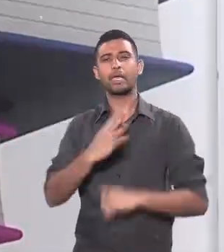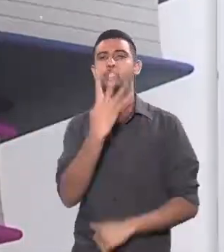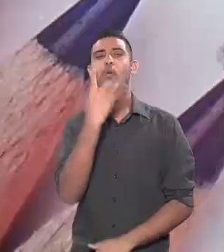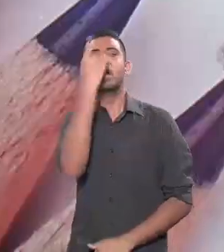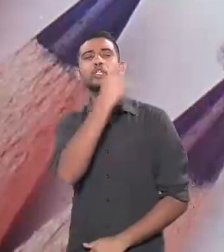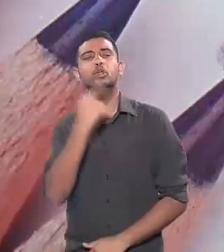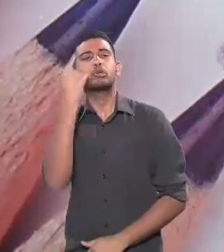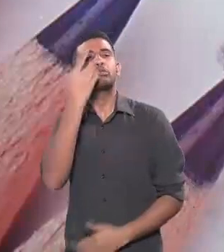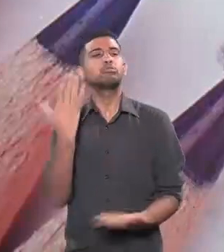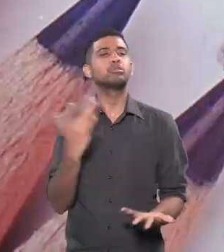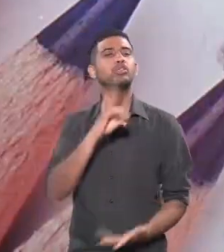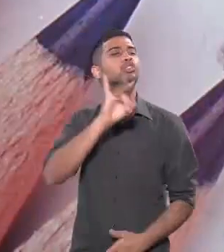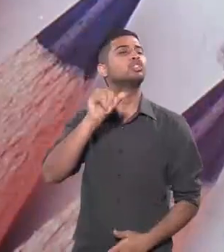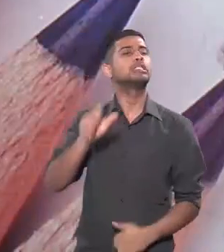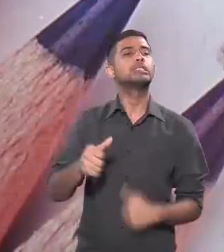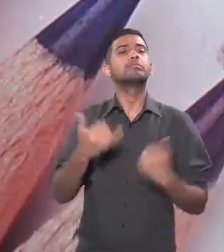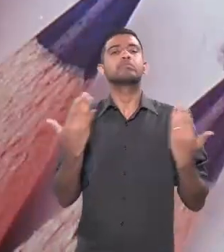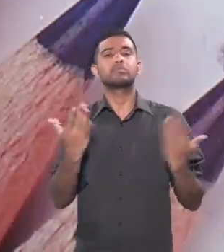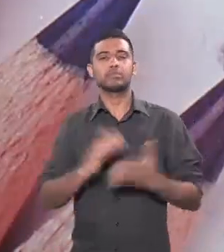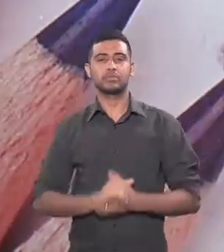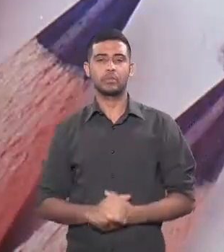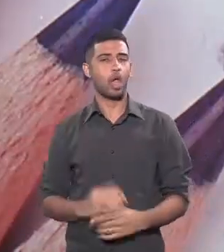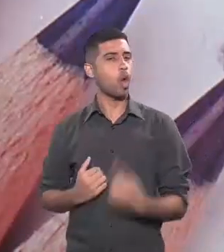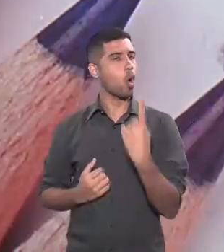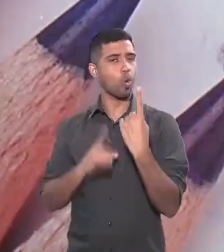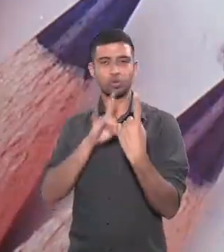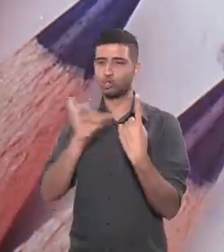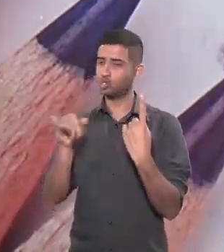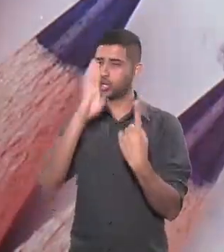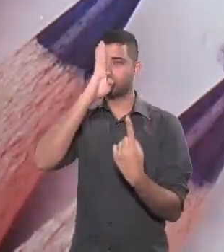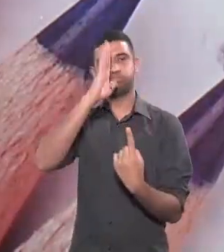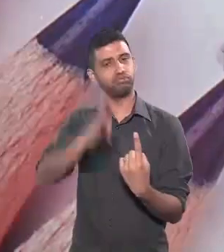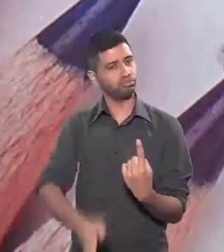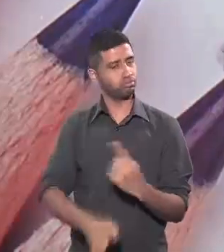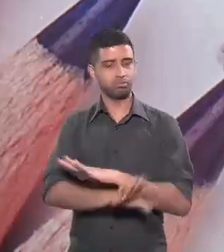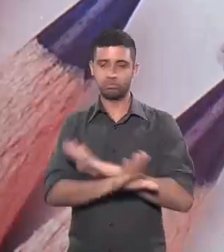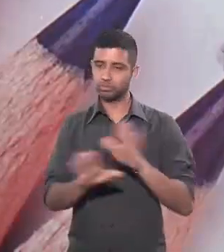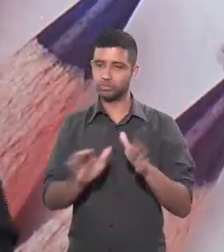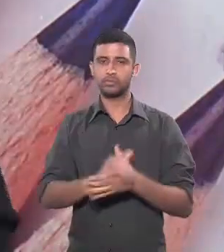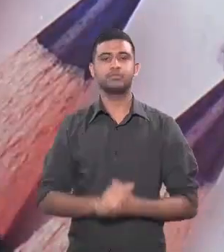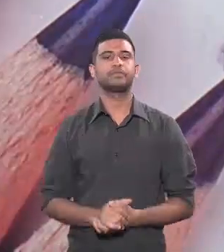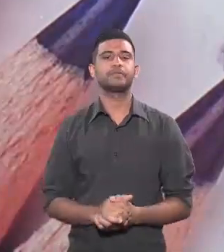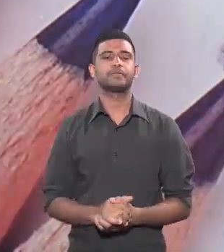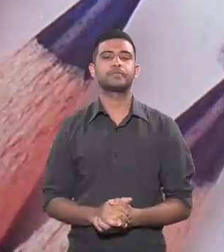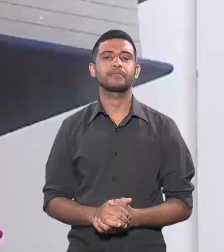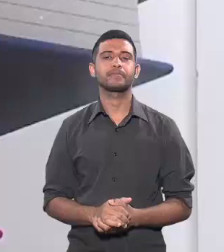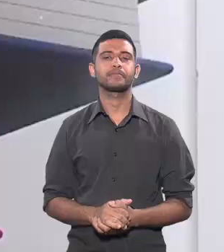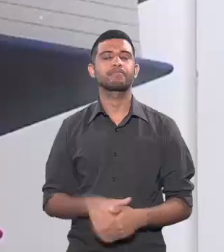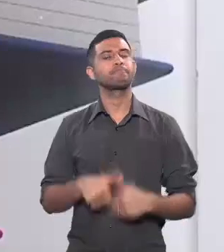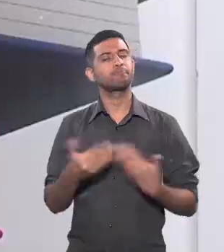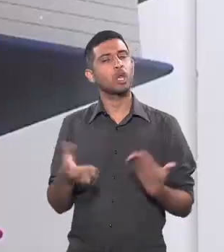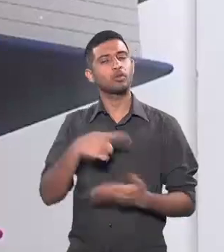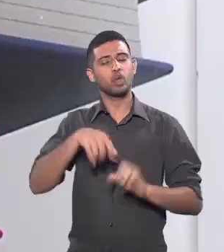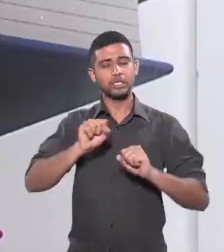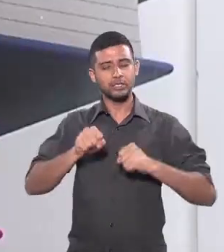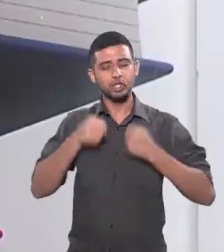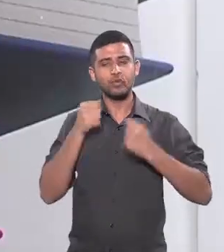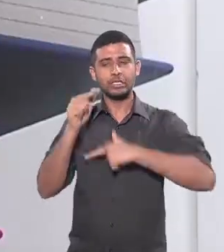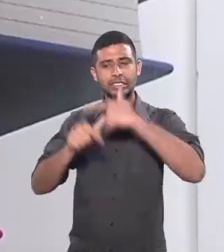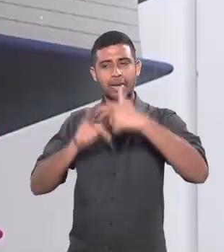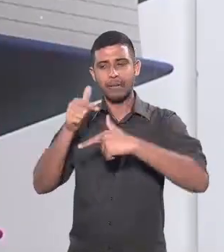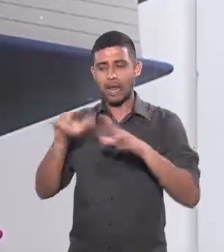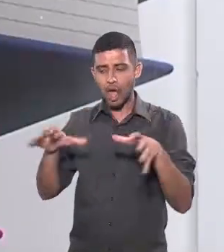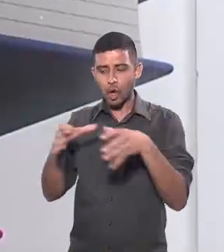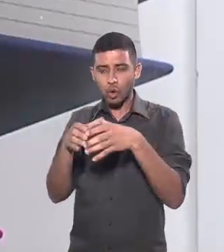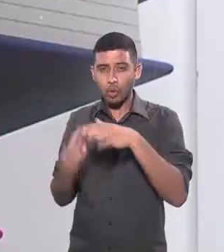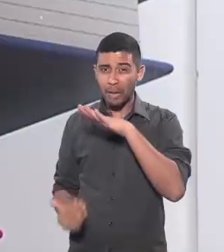tempo? 4 horas? Quantos dias? Um intensivão? Um intensivão. Então a gente procura trabalhar com a